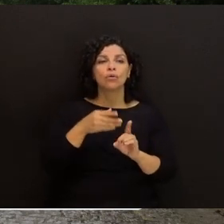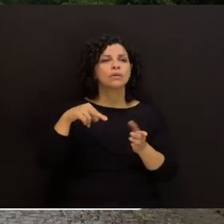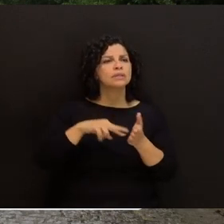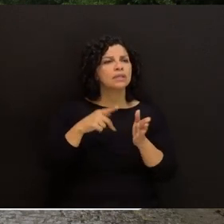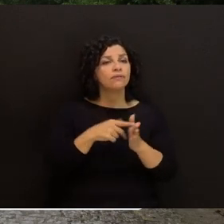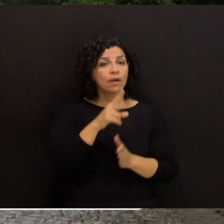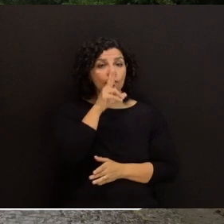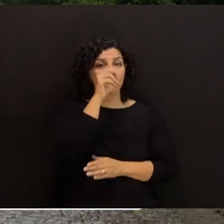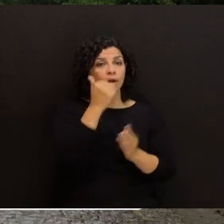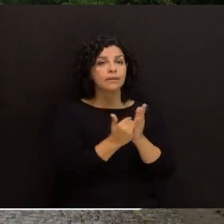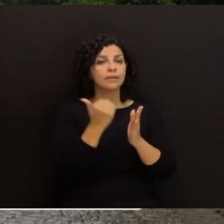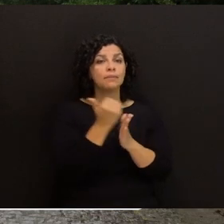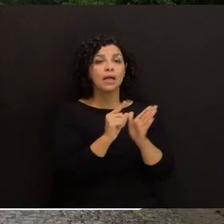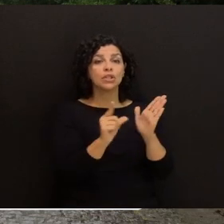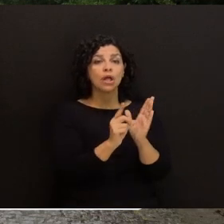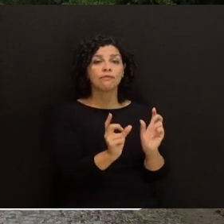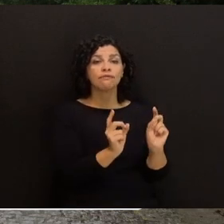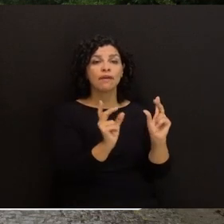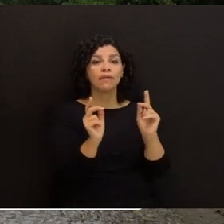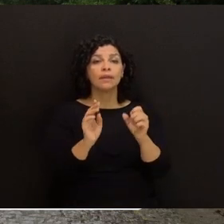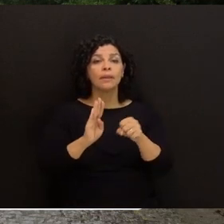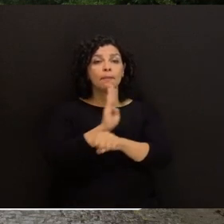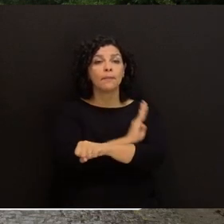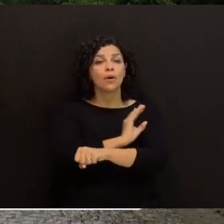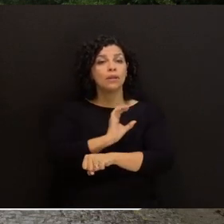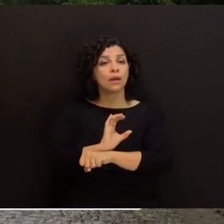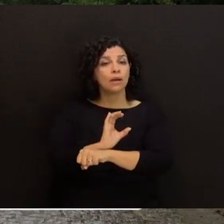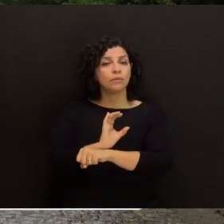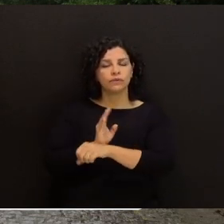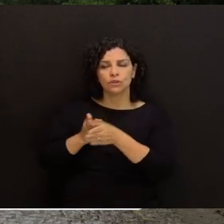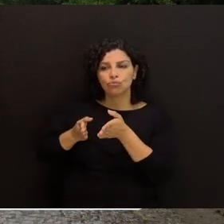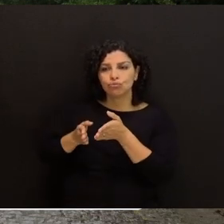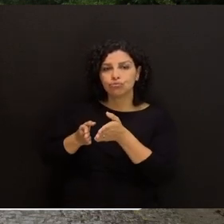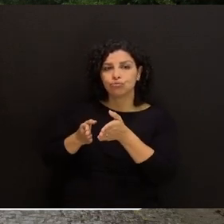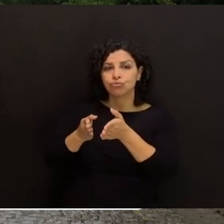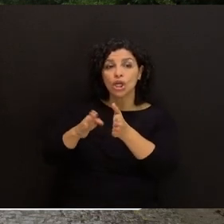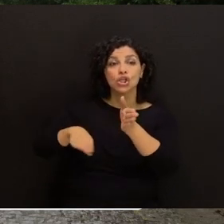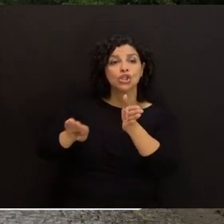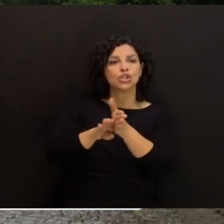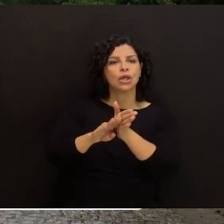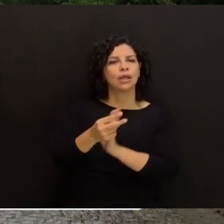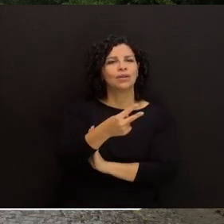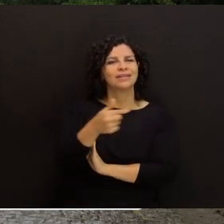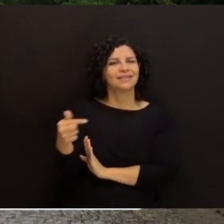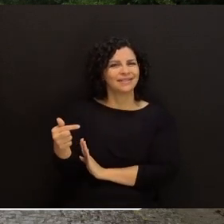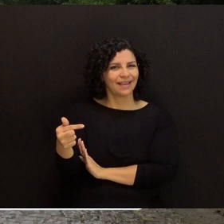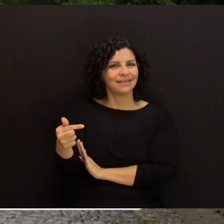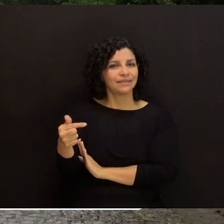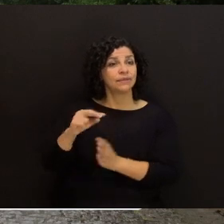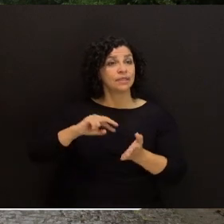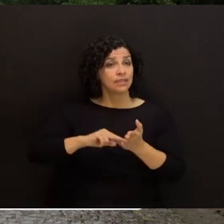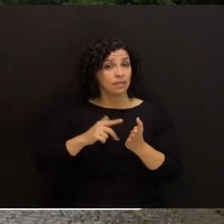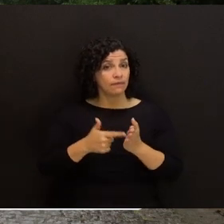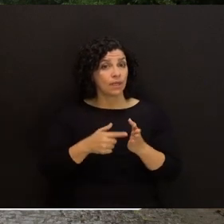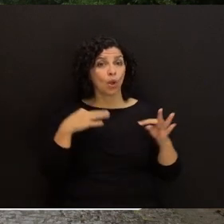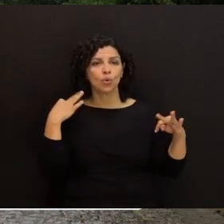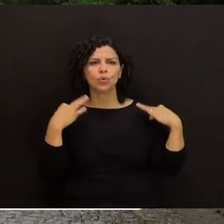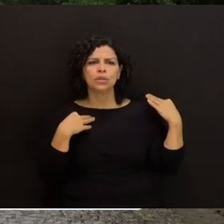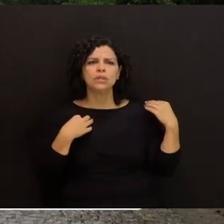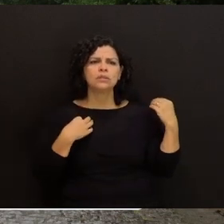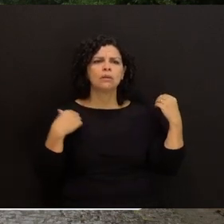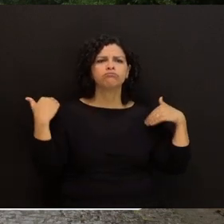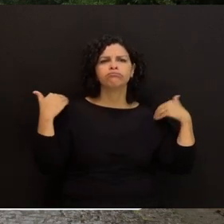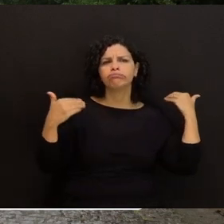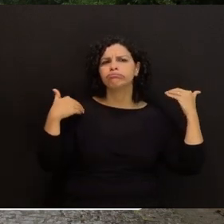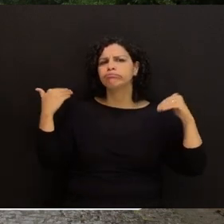fortalecer o comércio da borda do campo é fazer com que os turistas começam a circular por